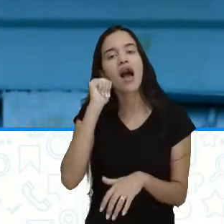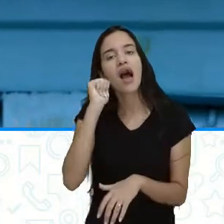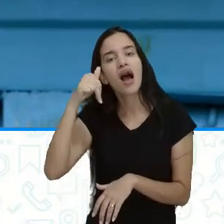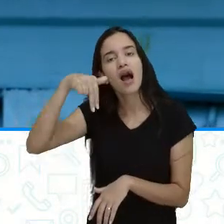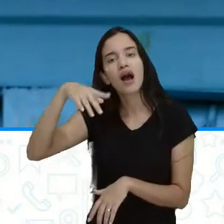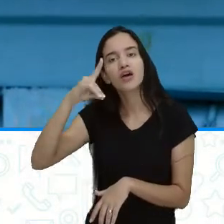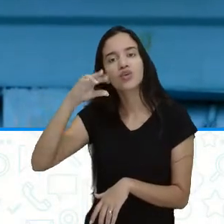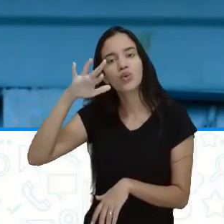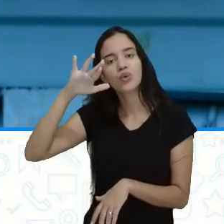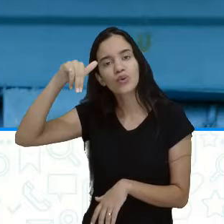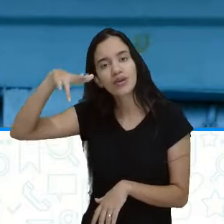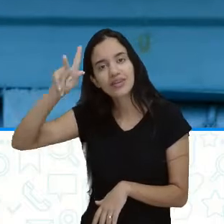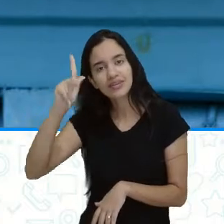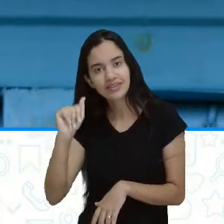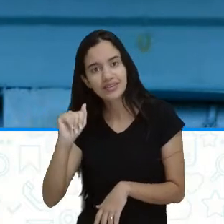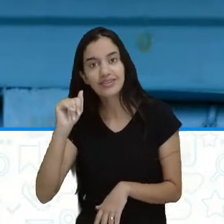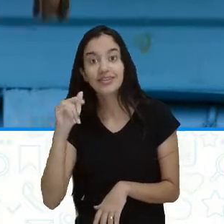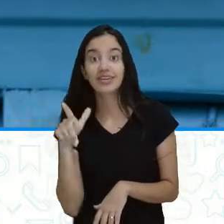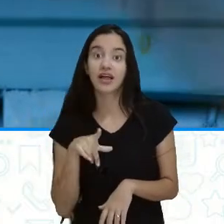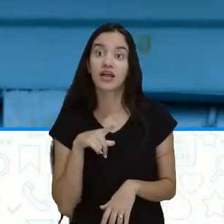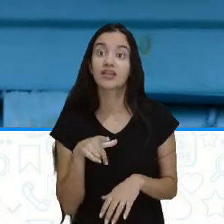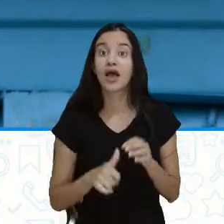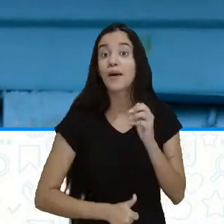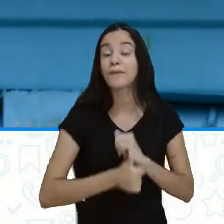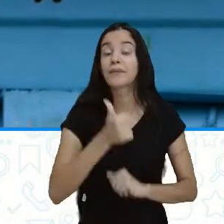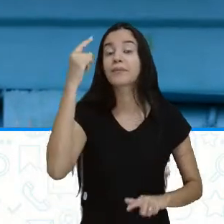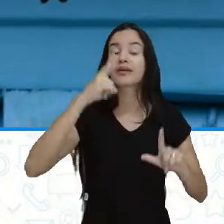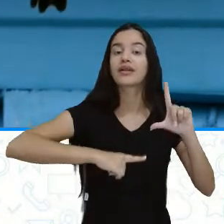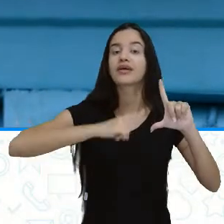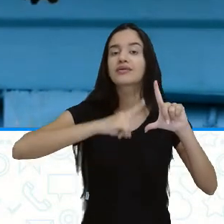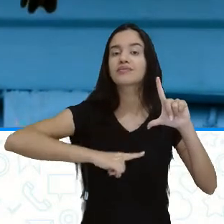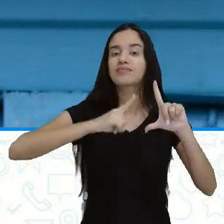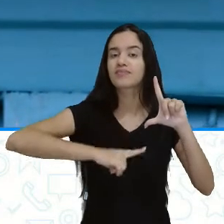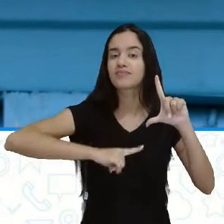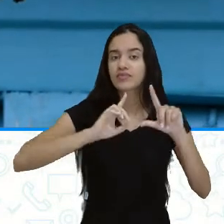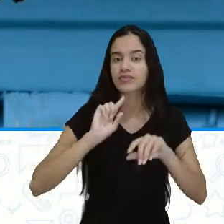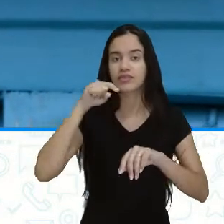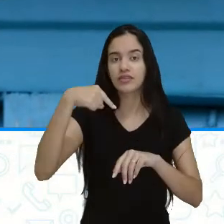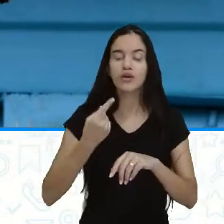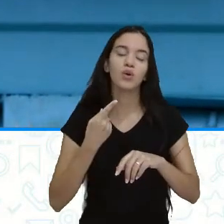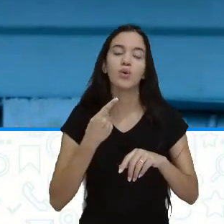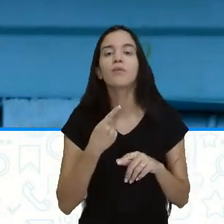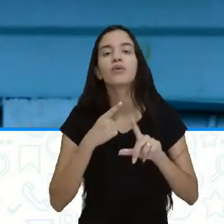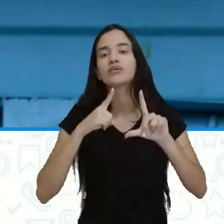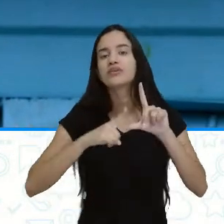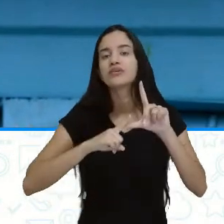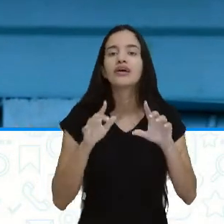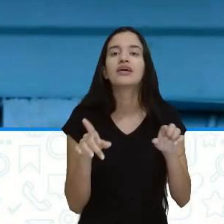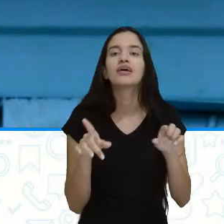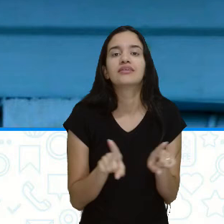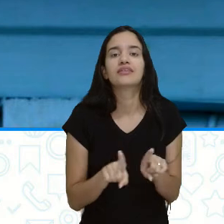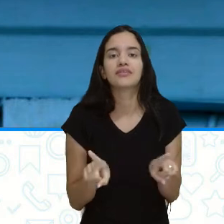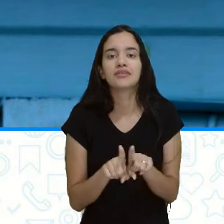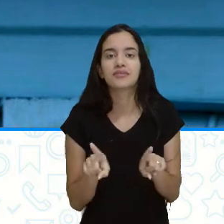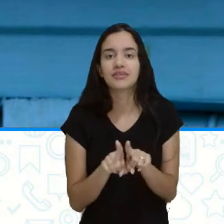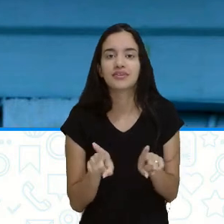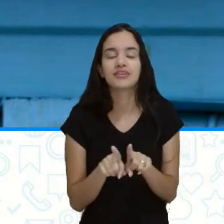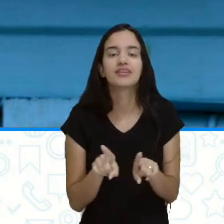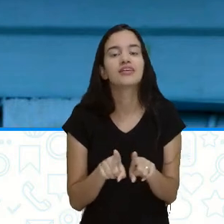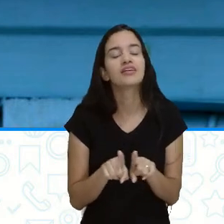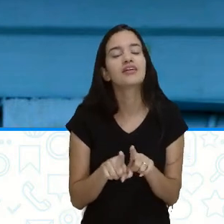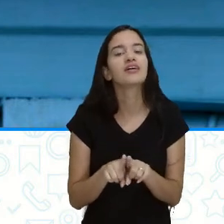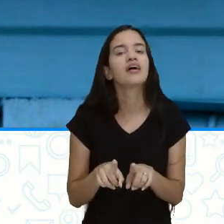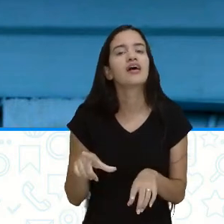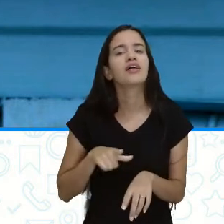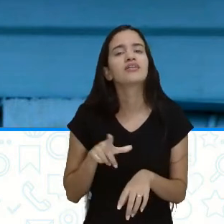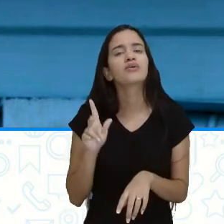Andorinha, também tem duas letrinhas N. Na primeira letrinha N, depois é o D de dado. E na segunda letrinha N tem